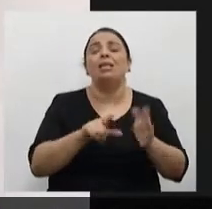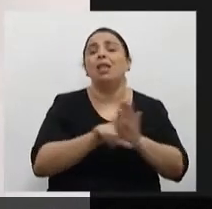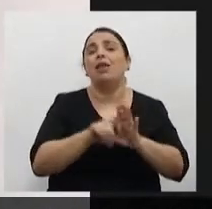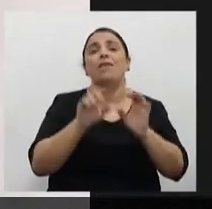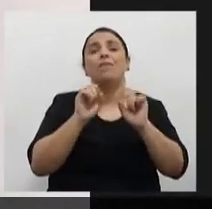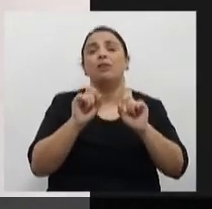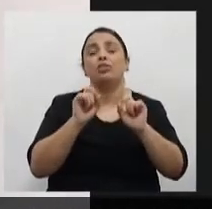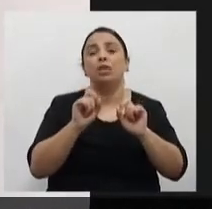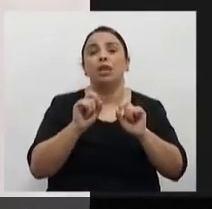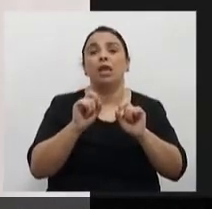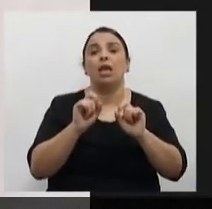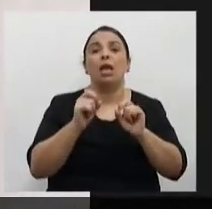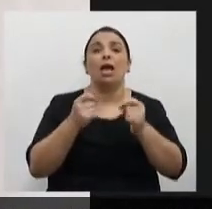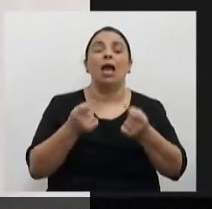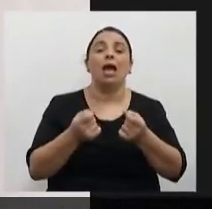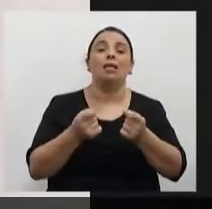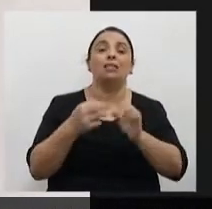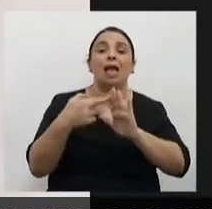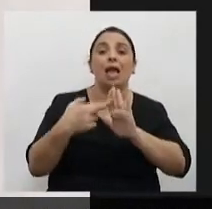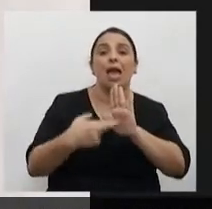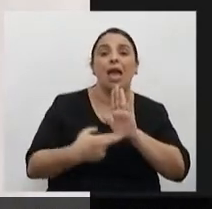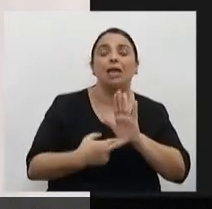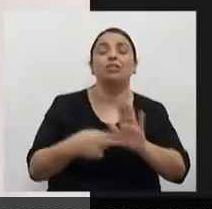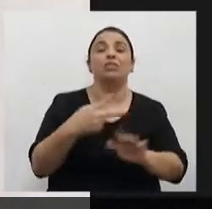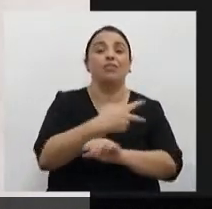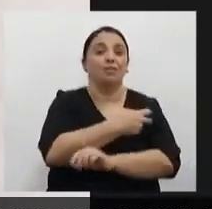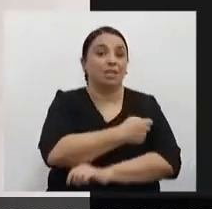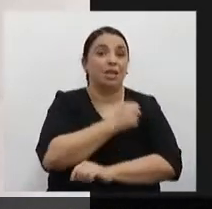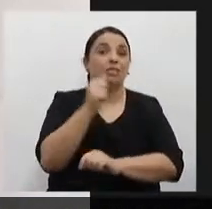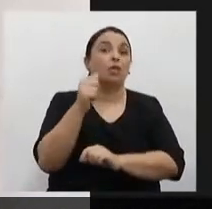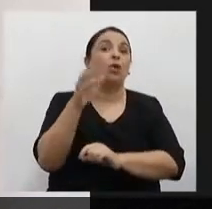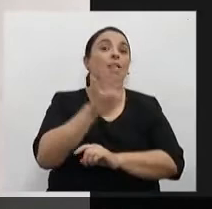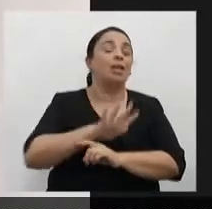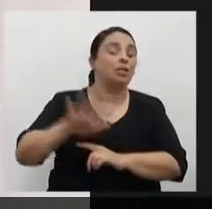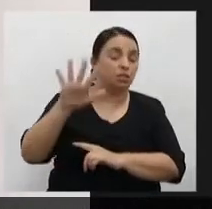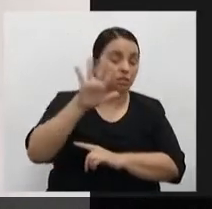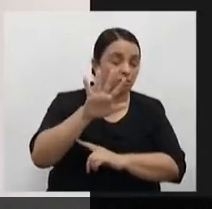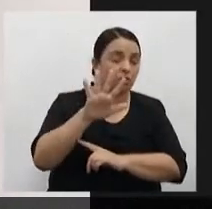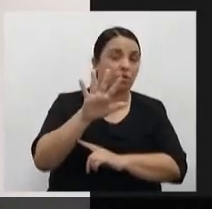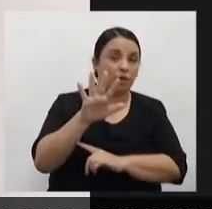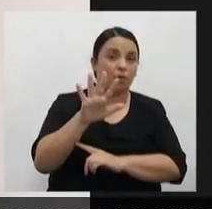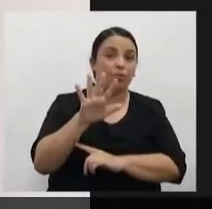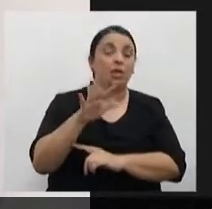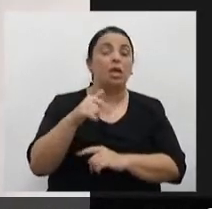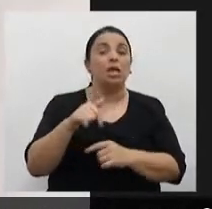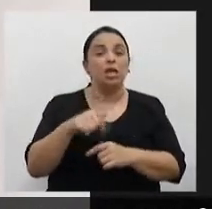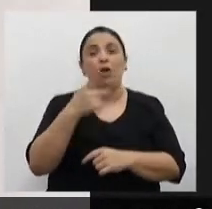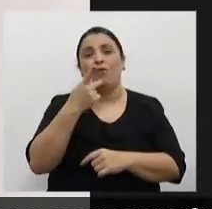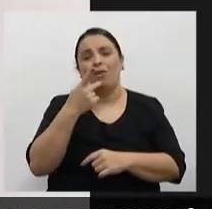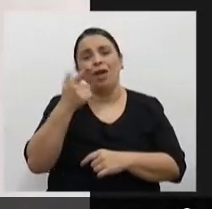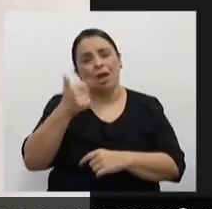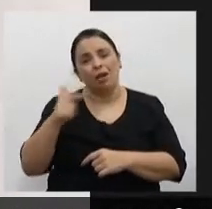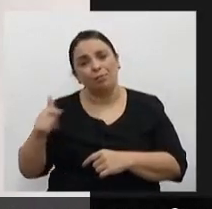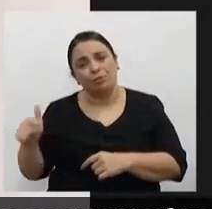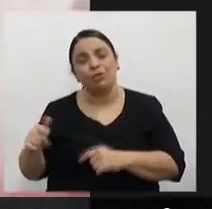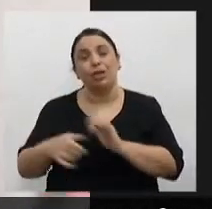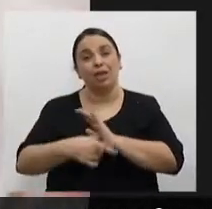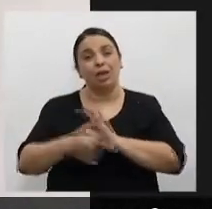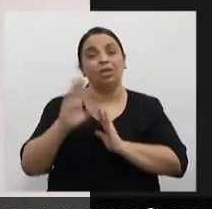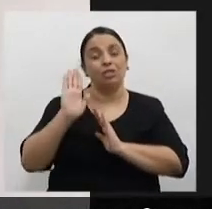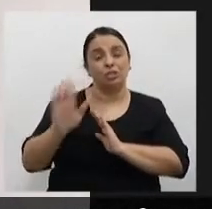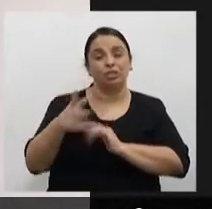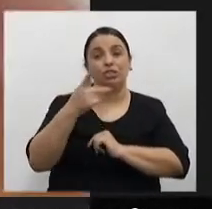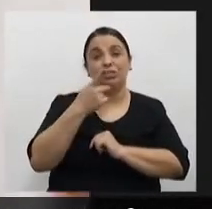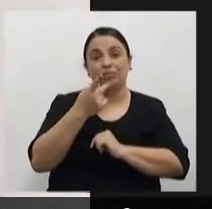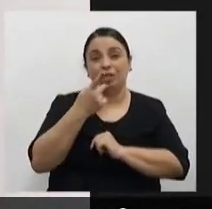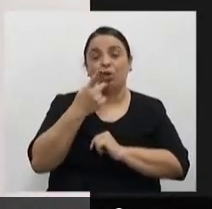dos parâmetros, né, da vacinação nacional. E aí a gente tem a LBI, vou até repetir um pouquinho do que foi falado aqui já pelos meus colegas, né,